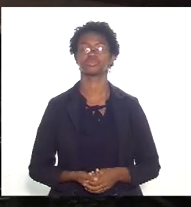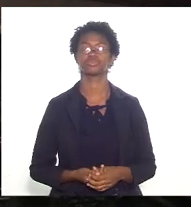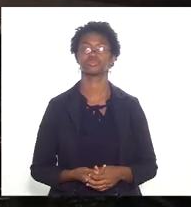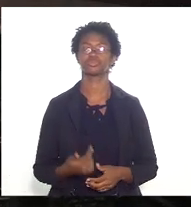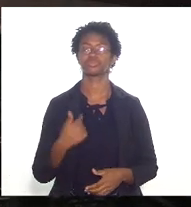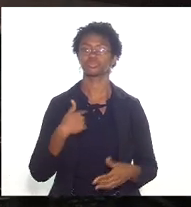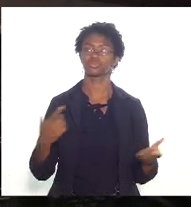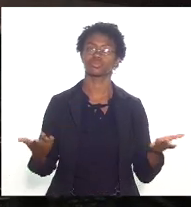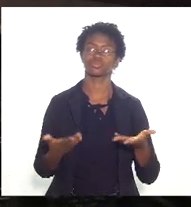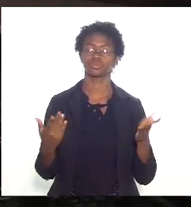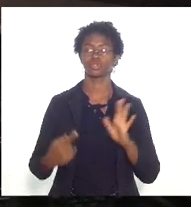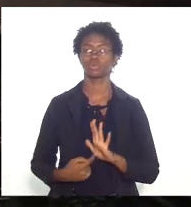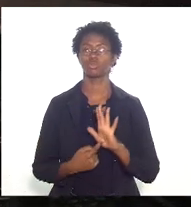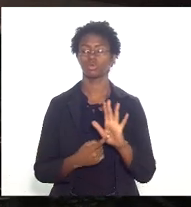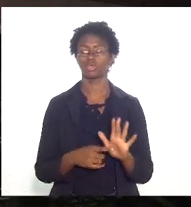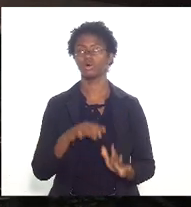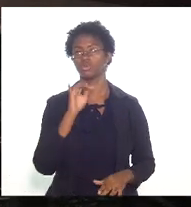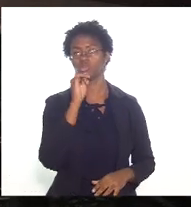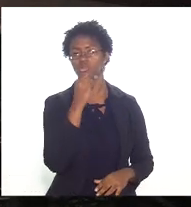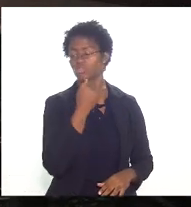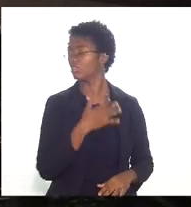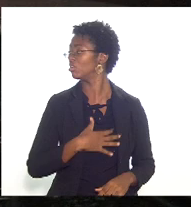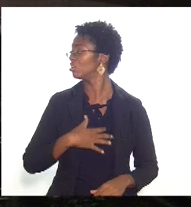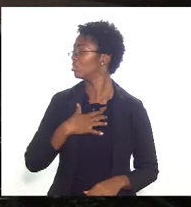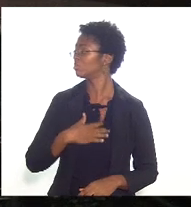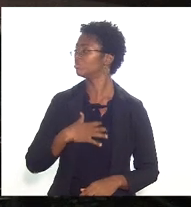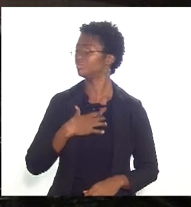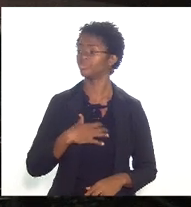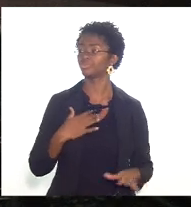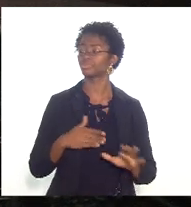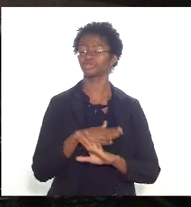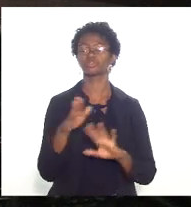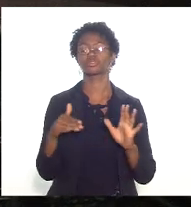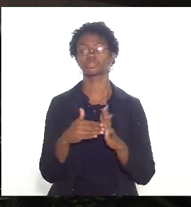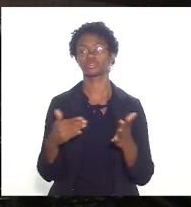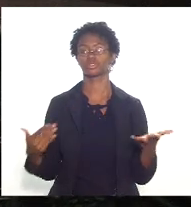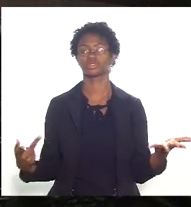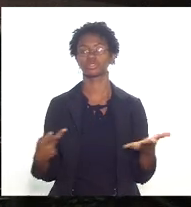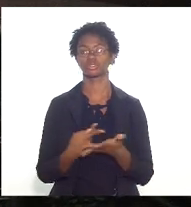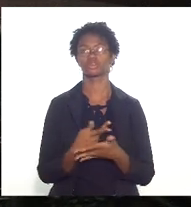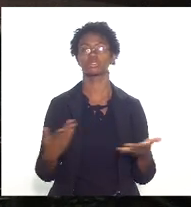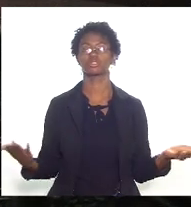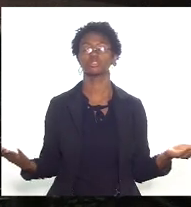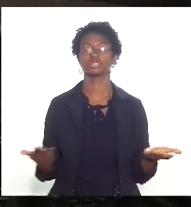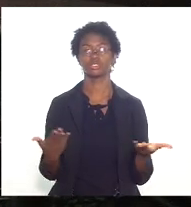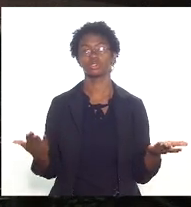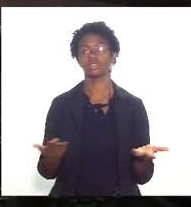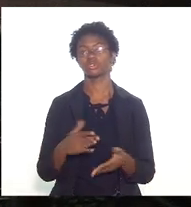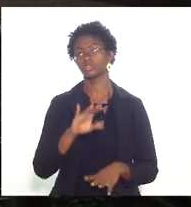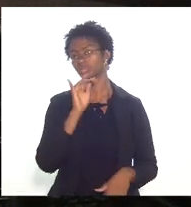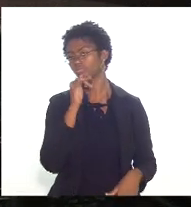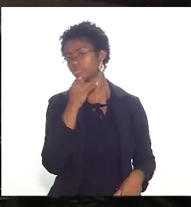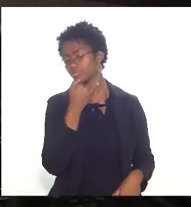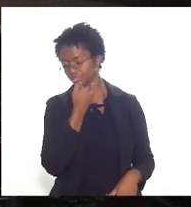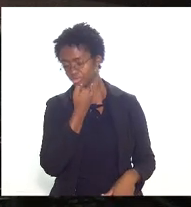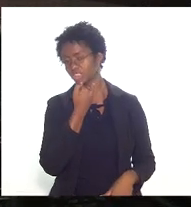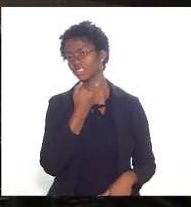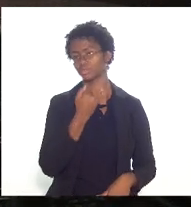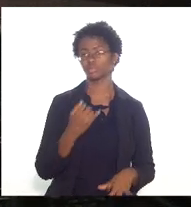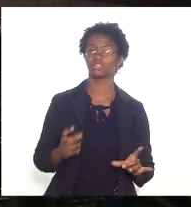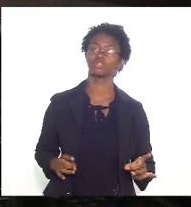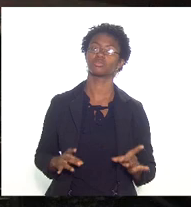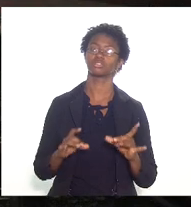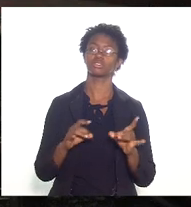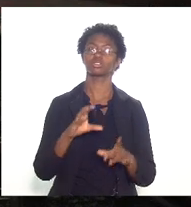a minha tristeza é a minha revolta com tudo isso que tá acontecendo hem infelizmente que estão a Cedae